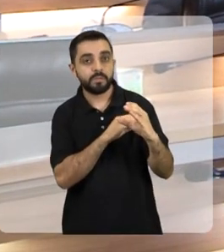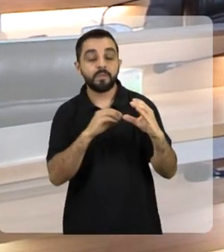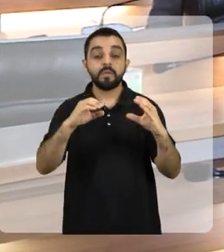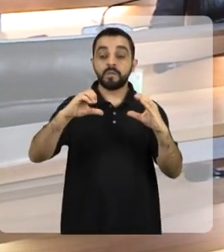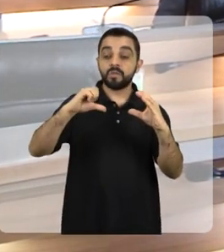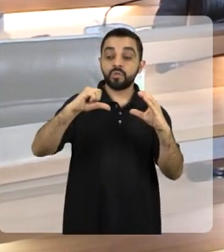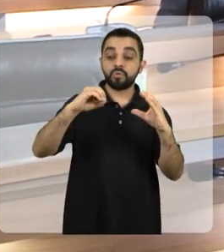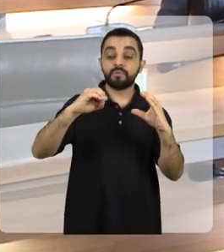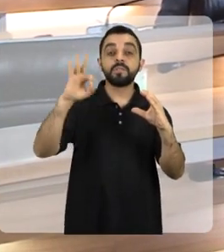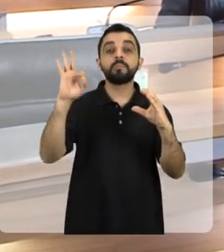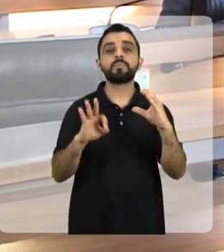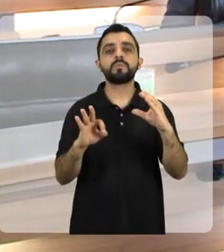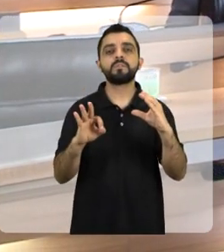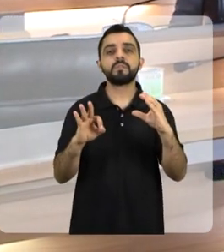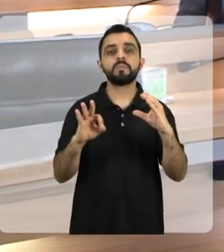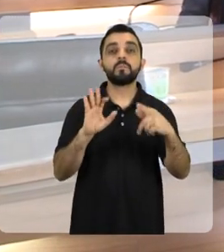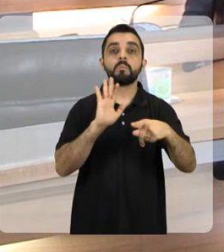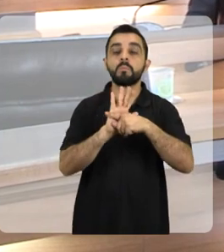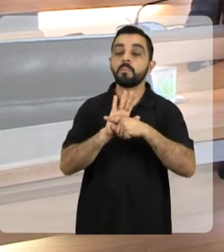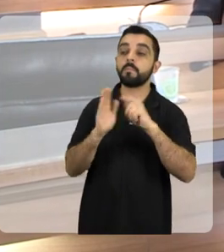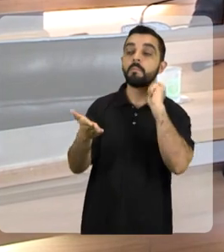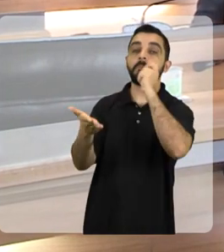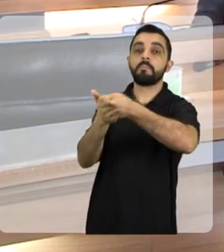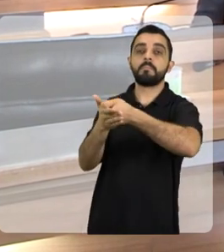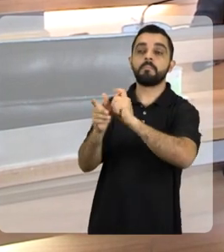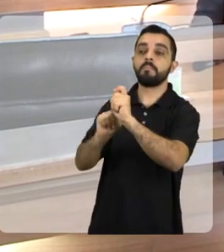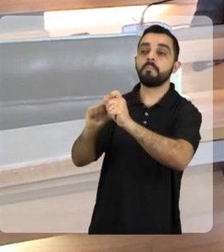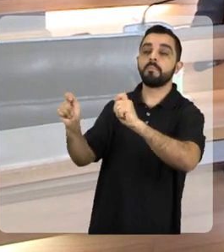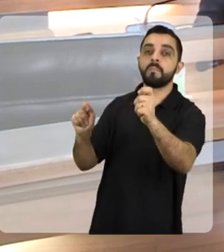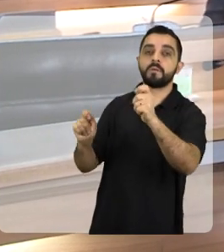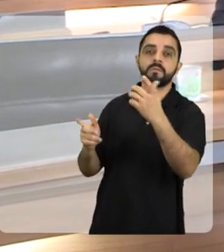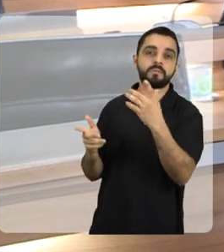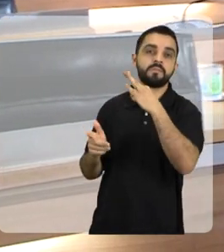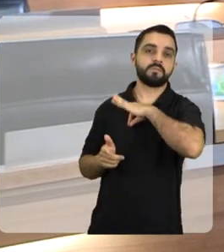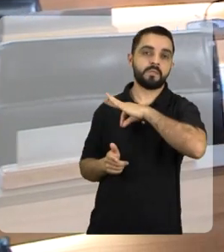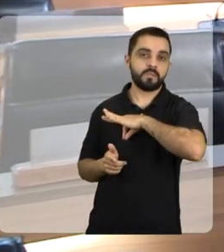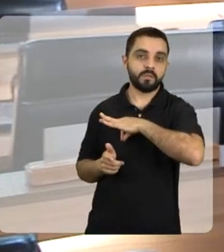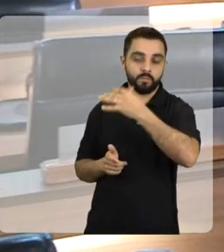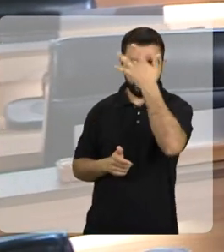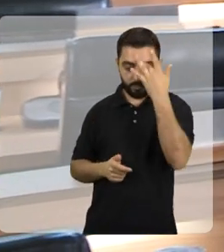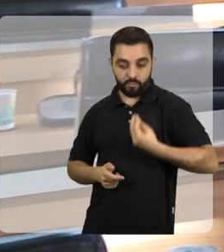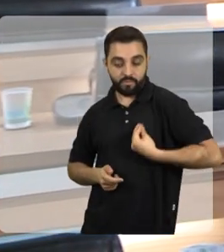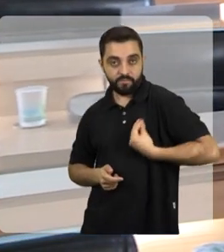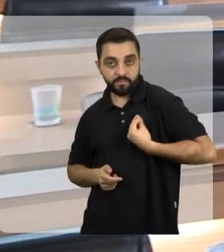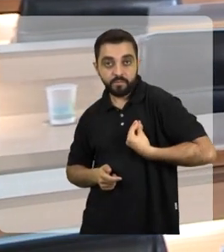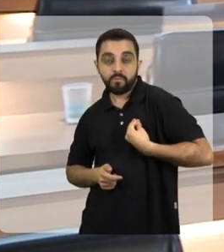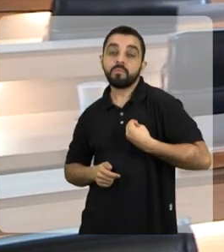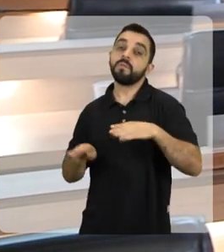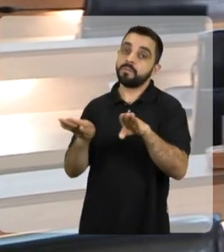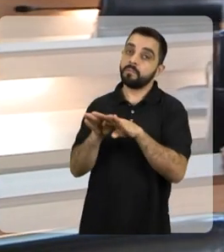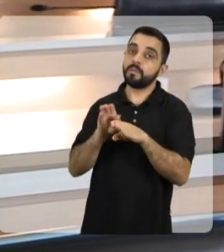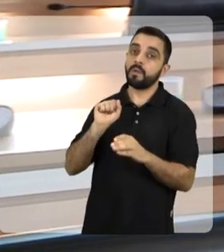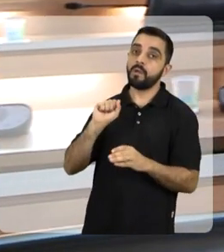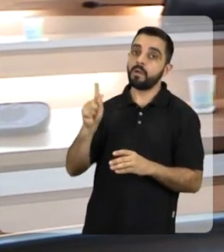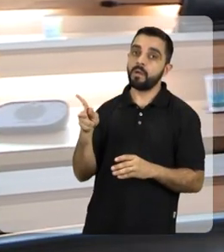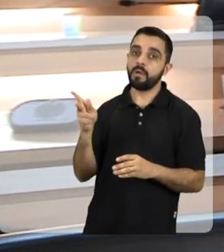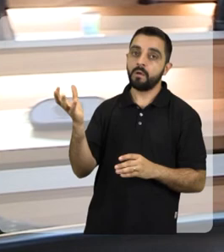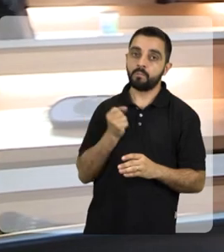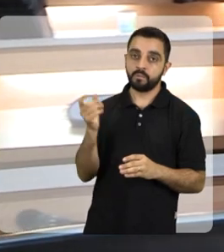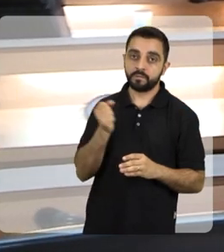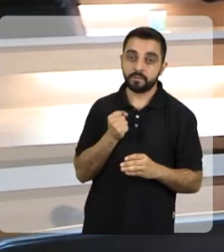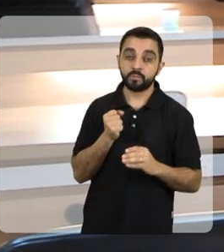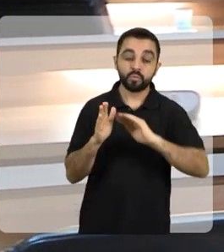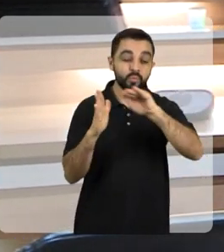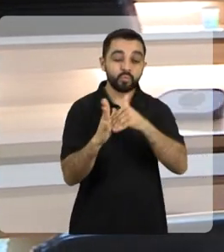90% vai para o pagamento da folha de pagamento de ativos e inativos. O nosso orçamento total é de